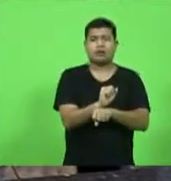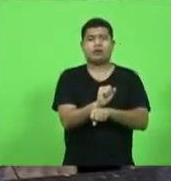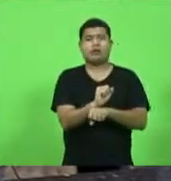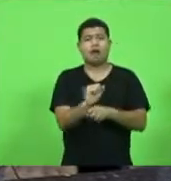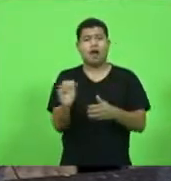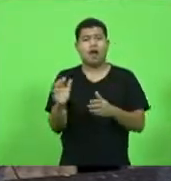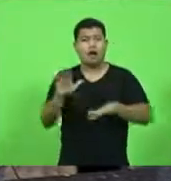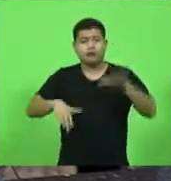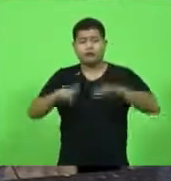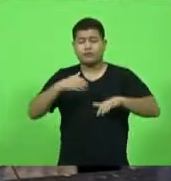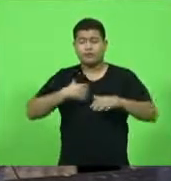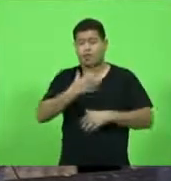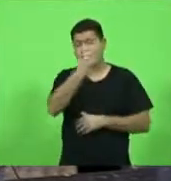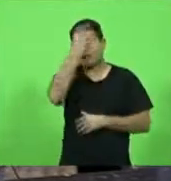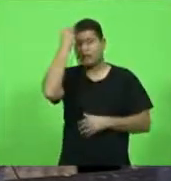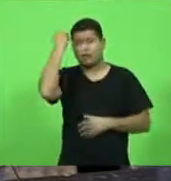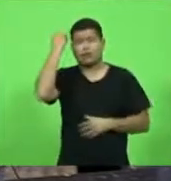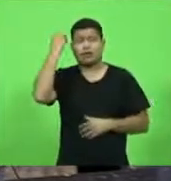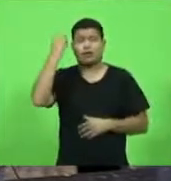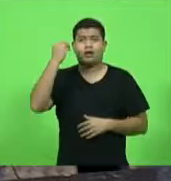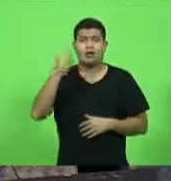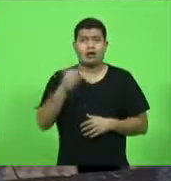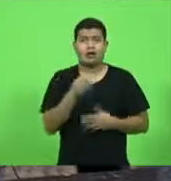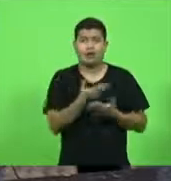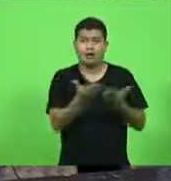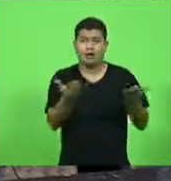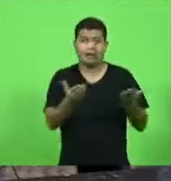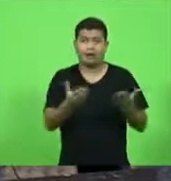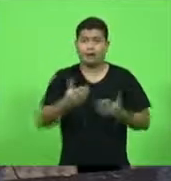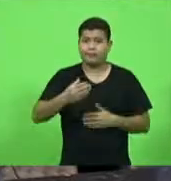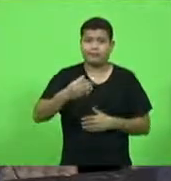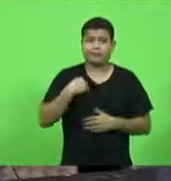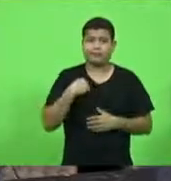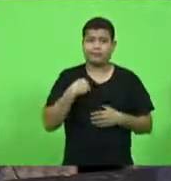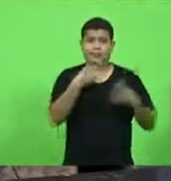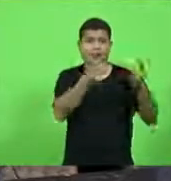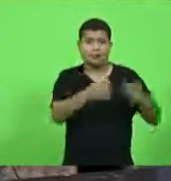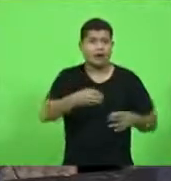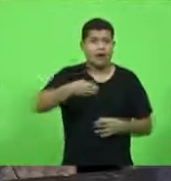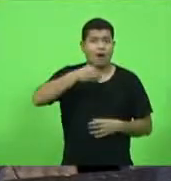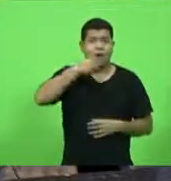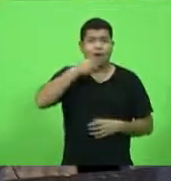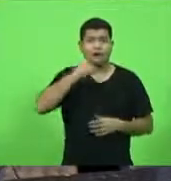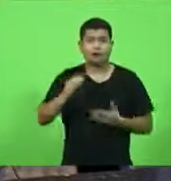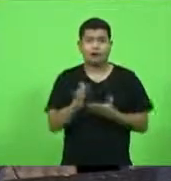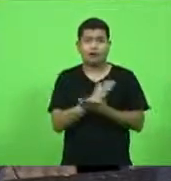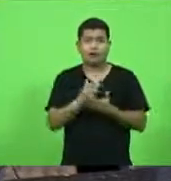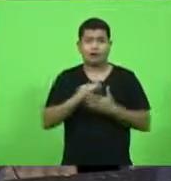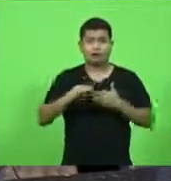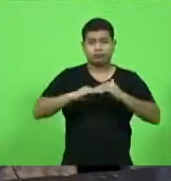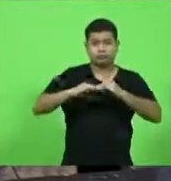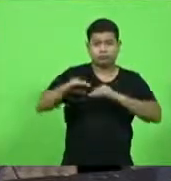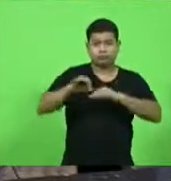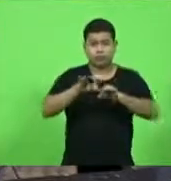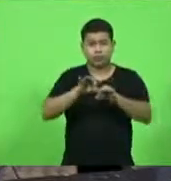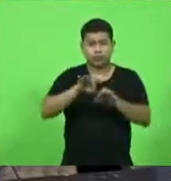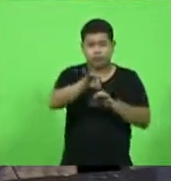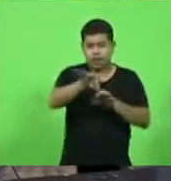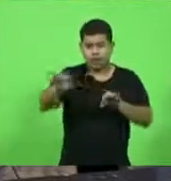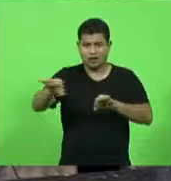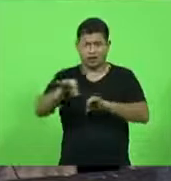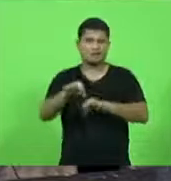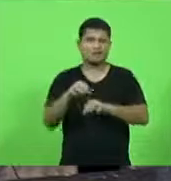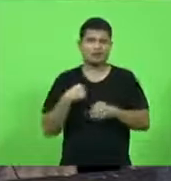vezes esquecendo de detalhes óbvios, às vezes não fazendo a batimetria do terreno, não prevendo, por exemplo,